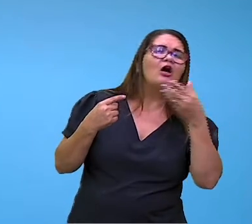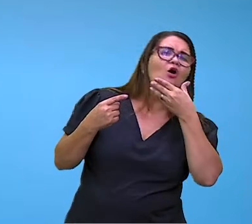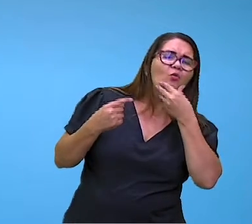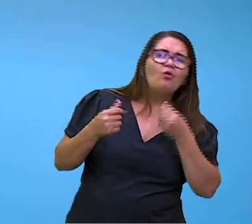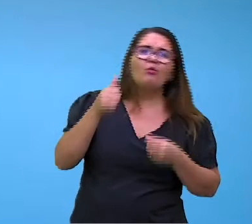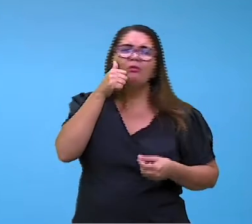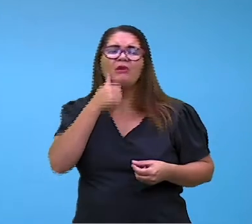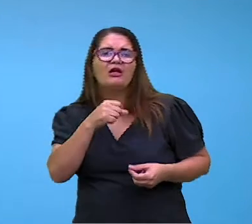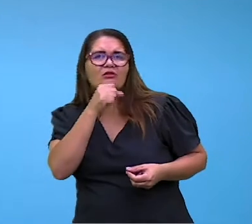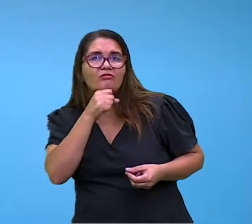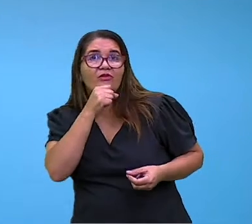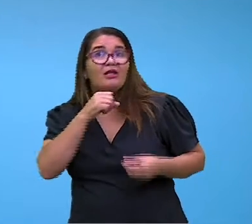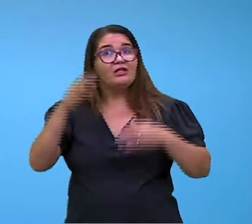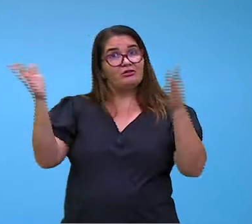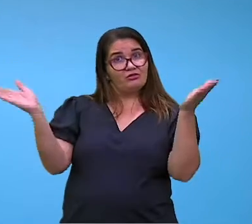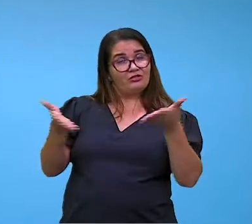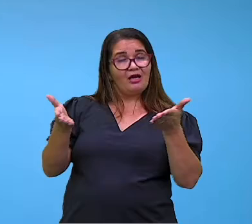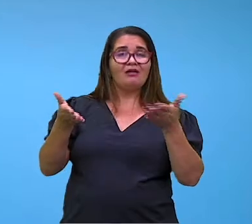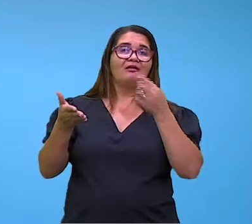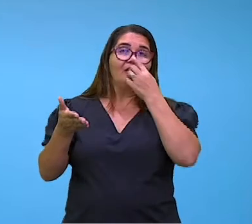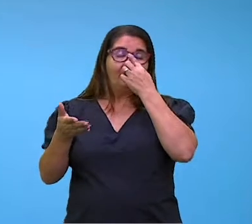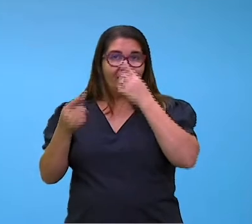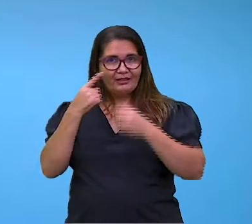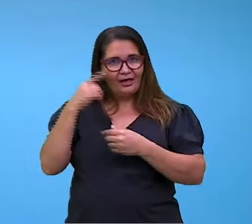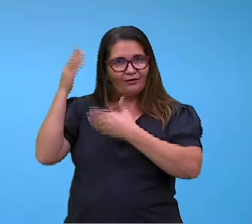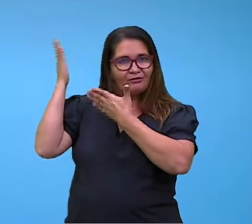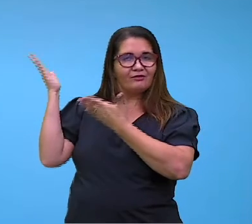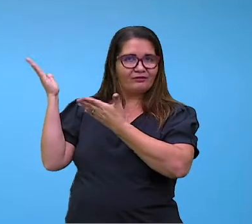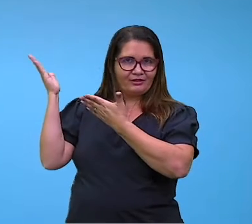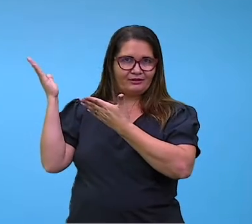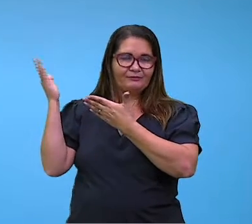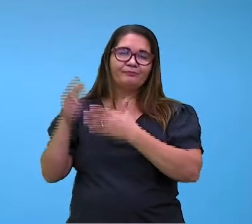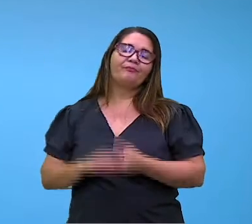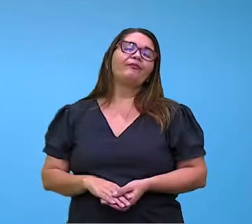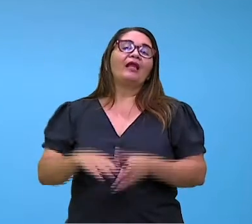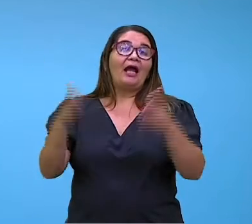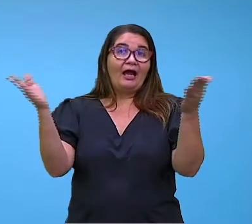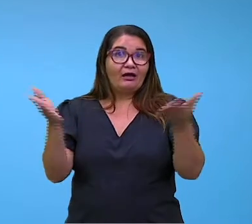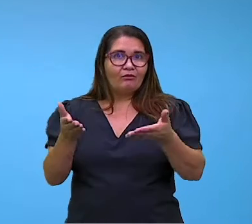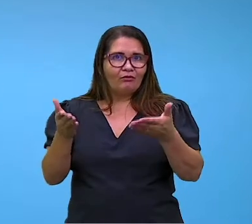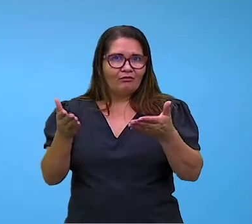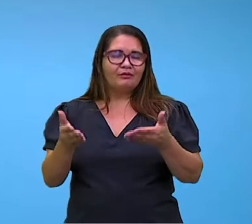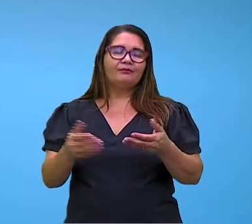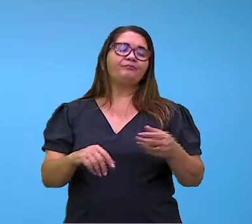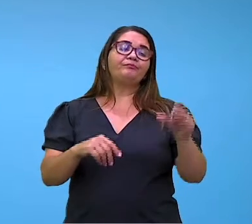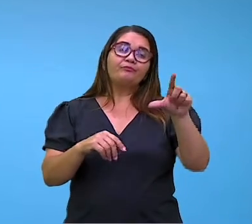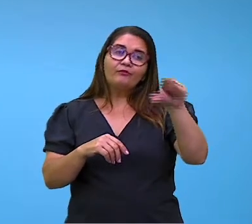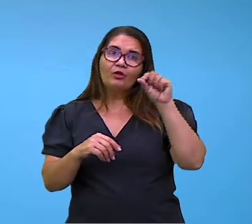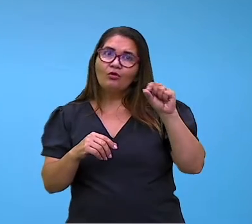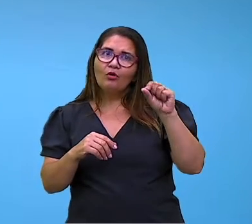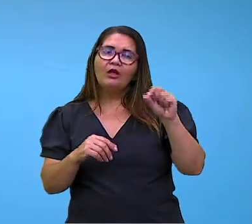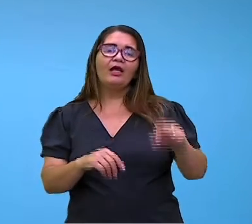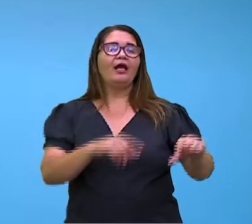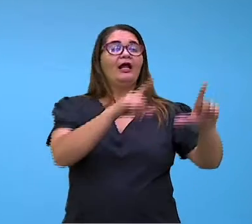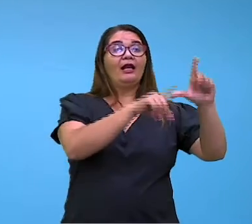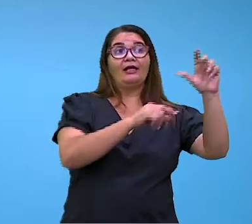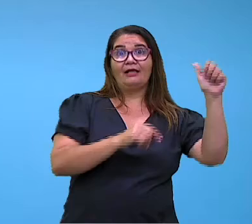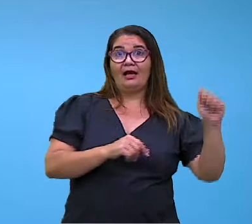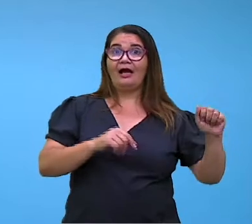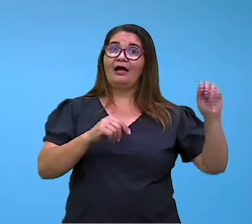to choose letter A. Nós vamos escolher, né, aí a situação da